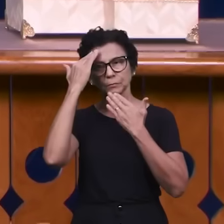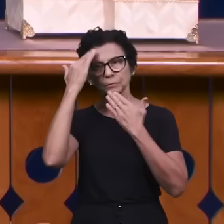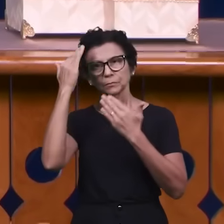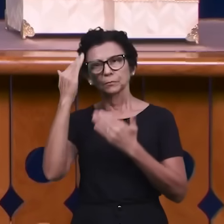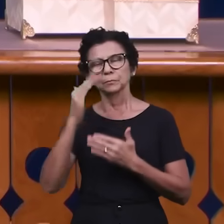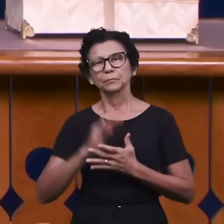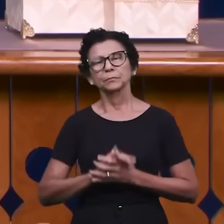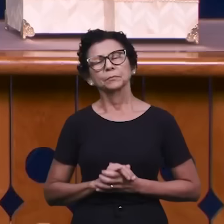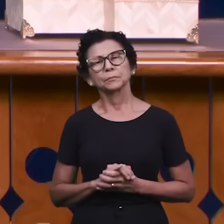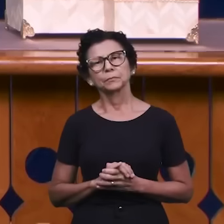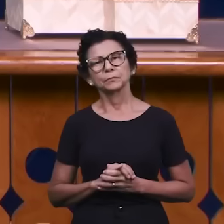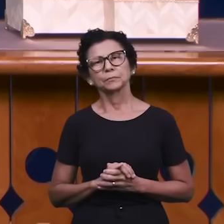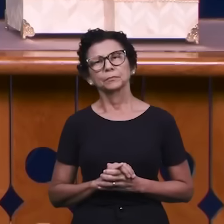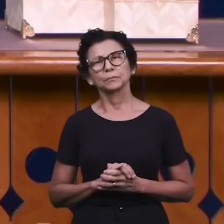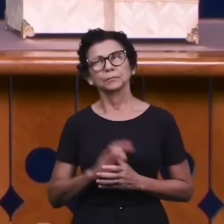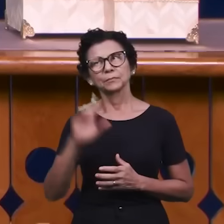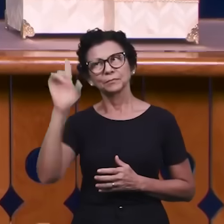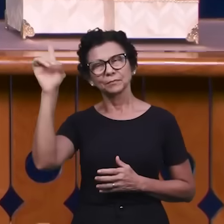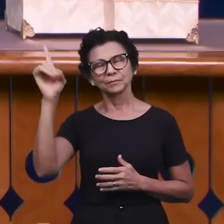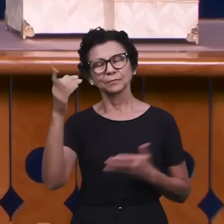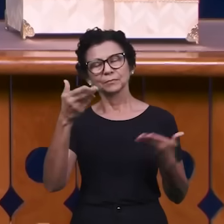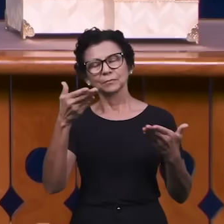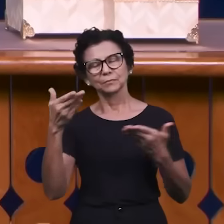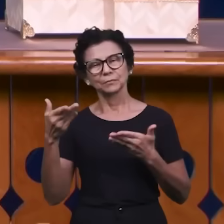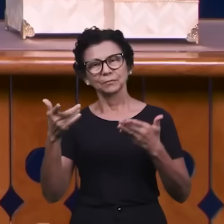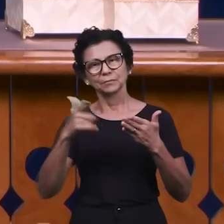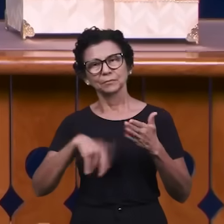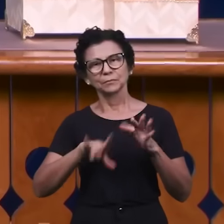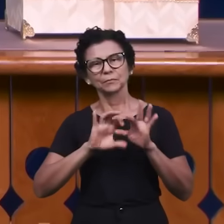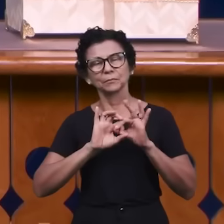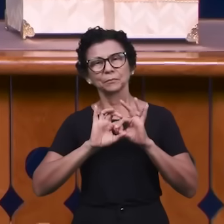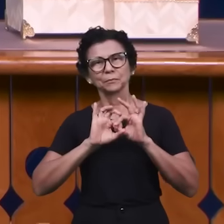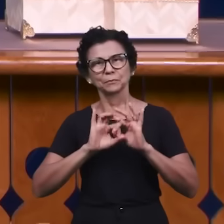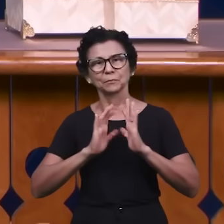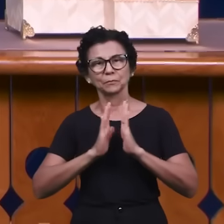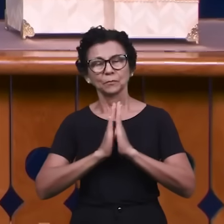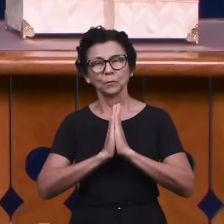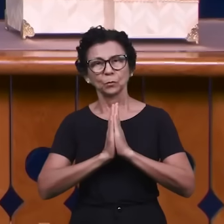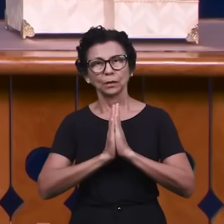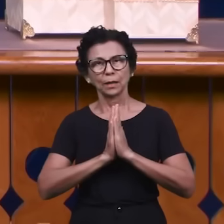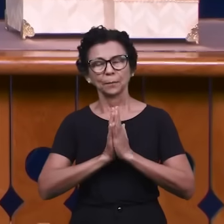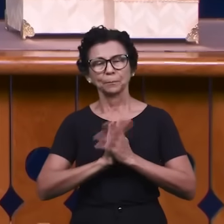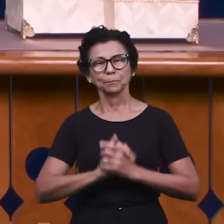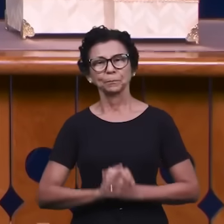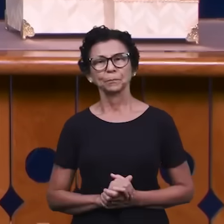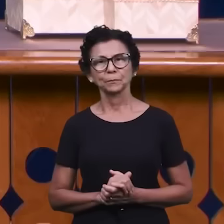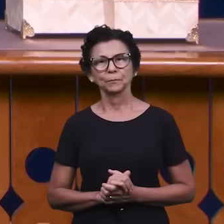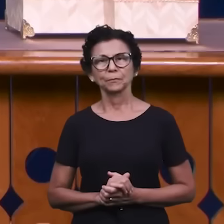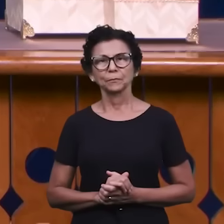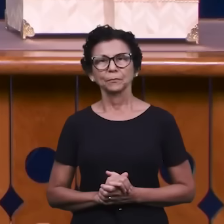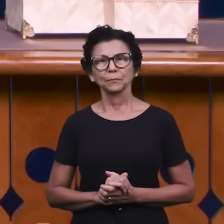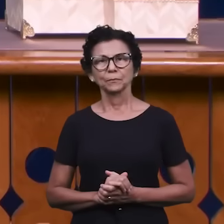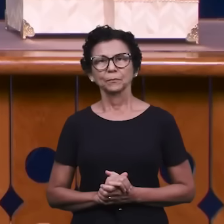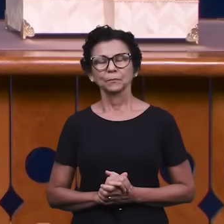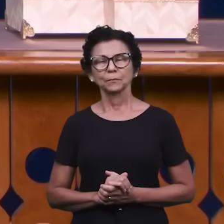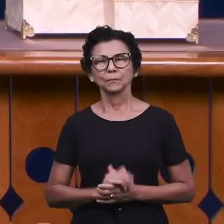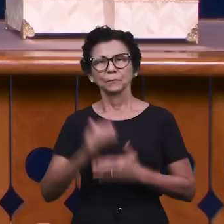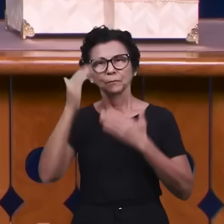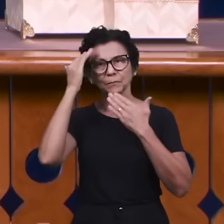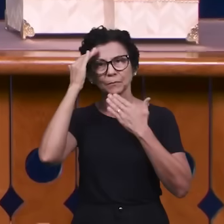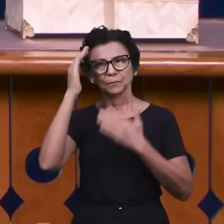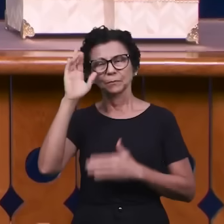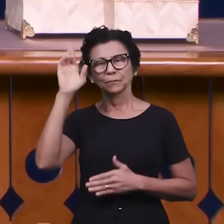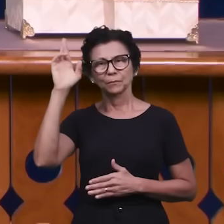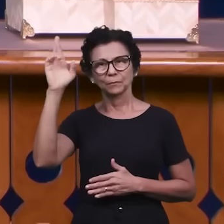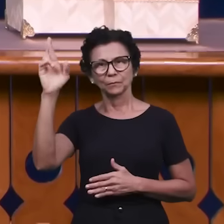a Deus. E eu te convido a mais uma vez fechar os seus olhos para nós orarmos glorificando ao